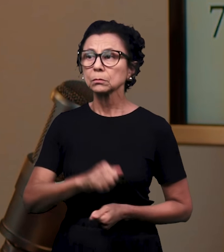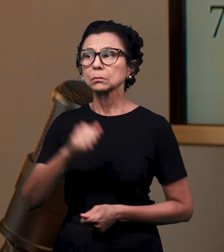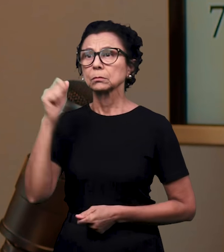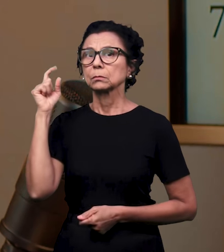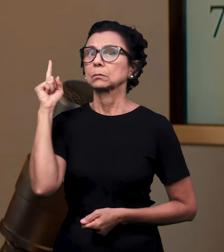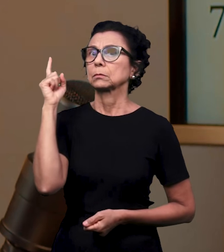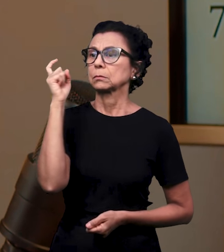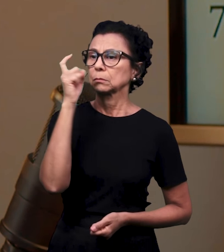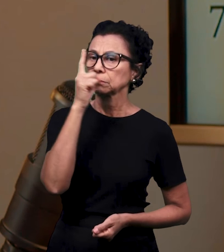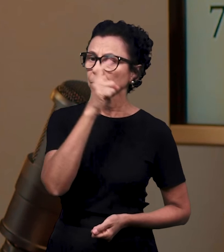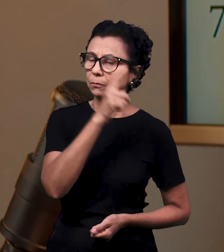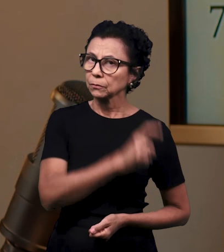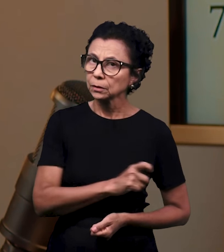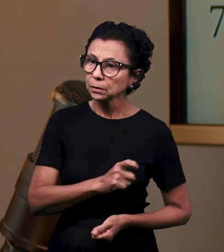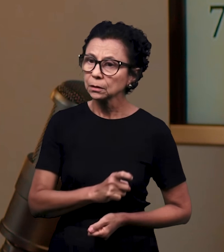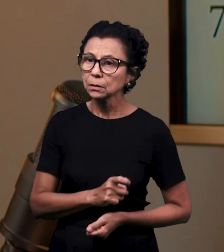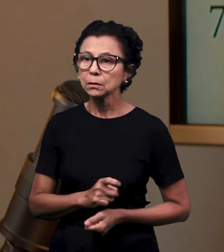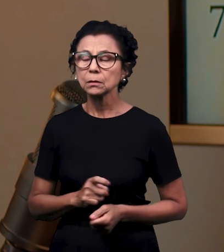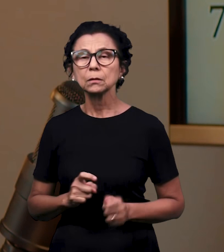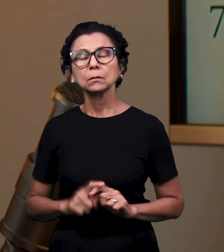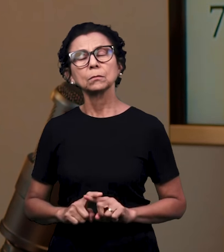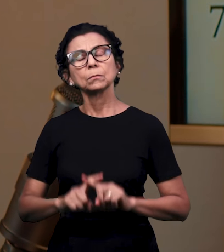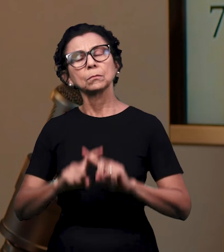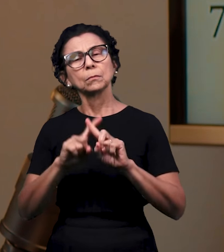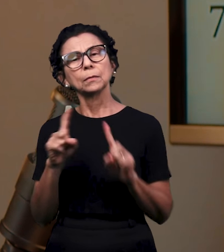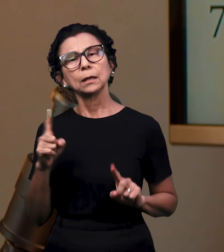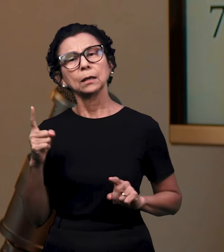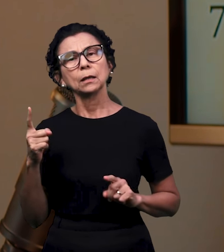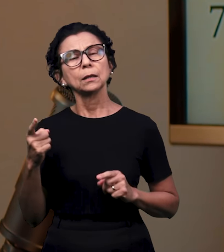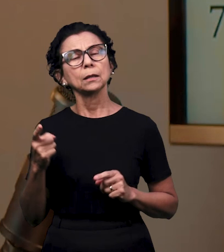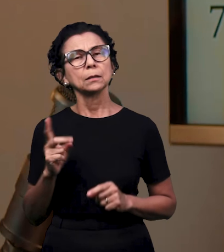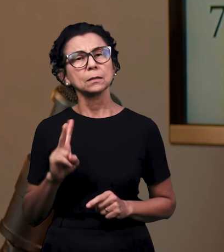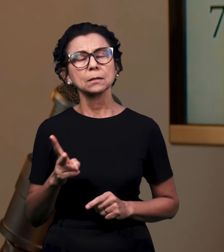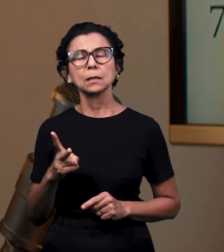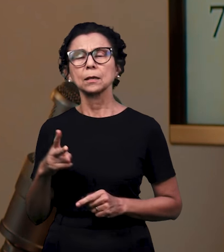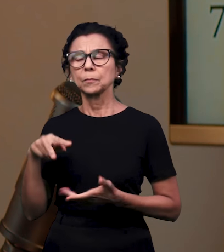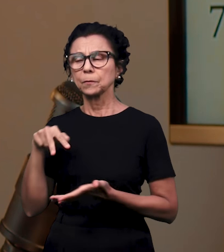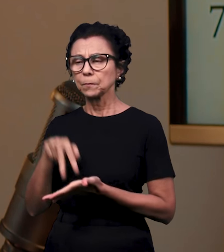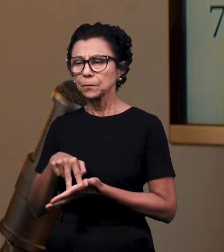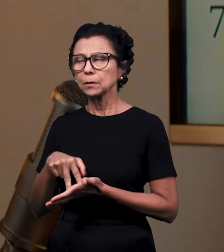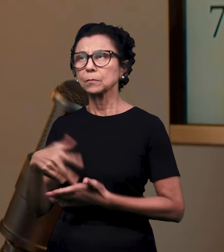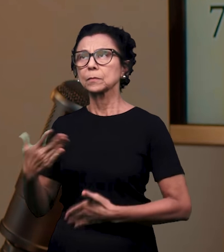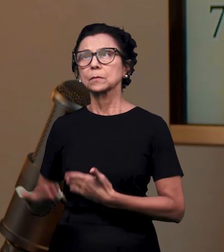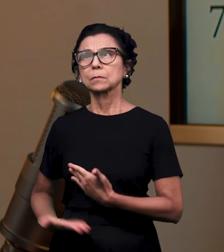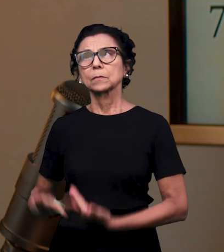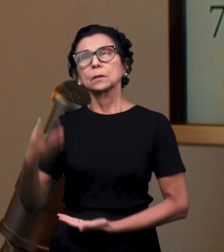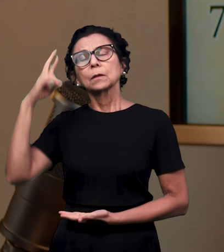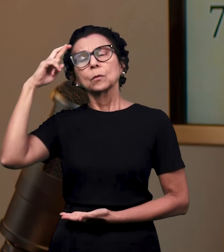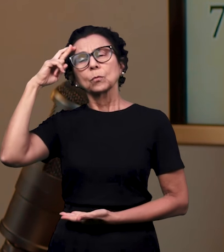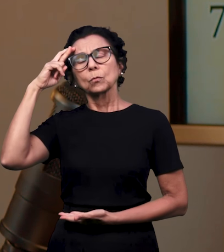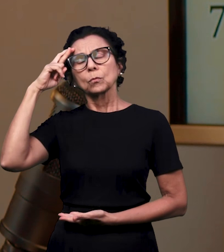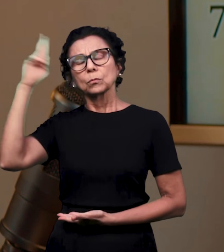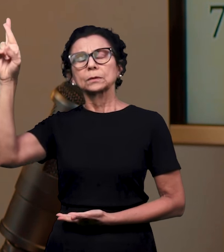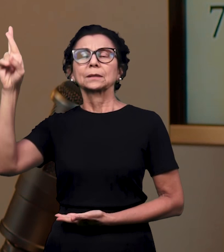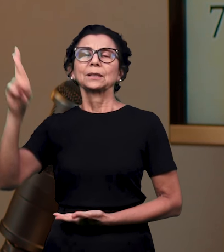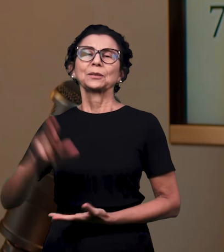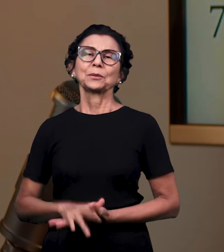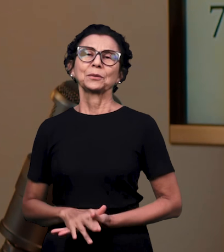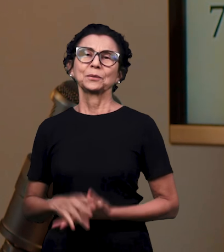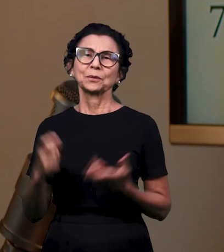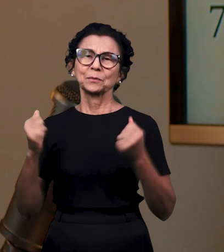difícil, mas caminhar e servir o Senhor na sua presença é algo que nós devemos celebrar,